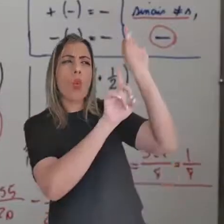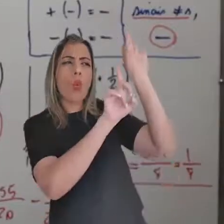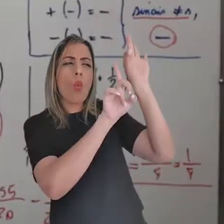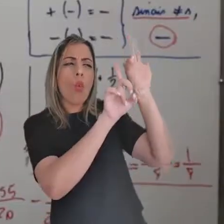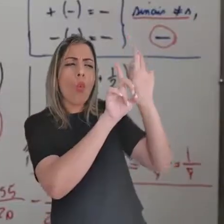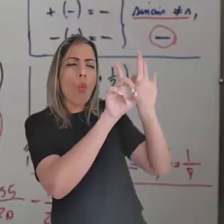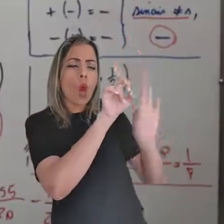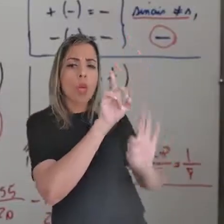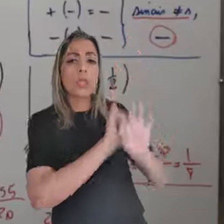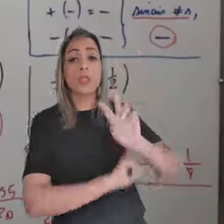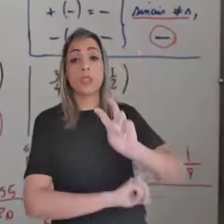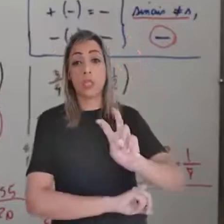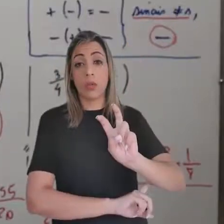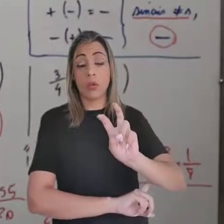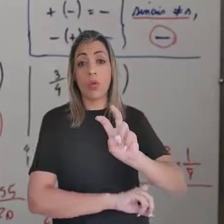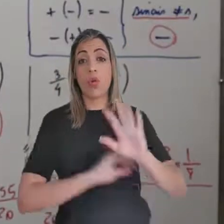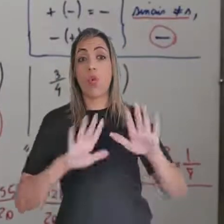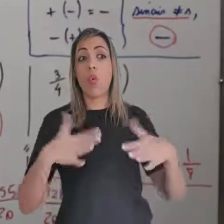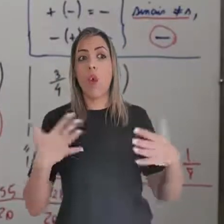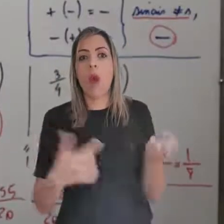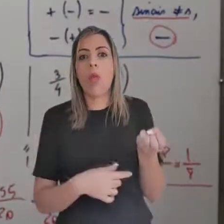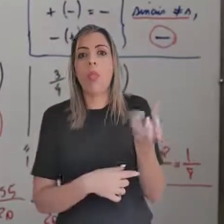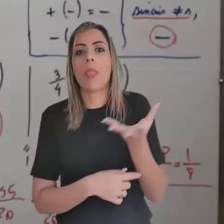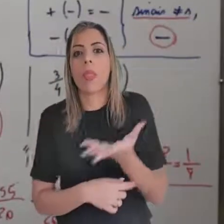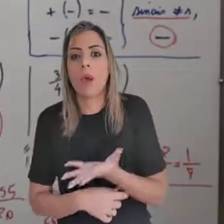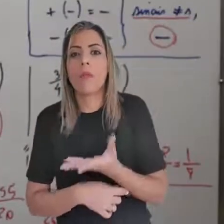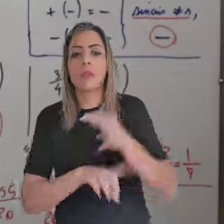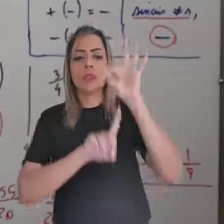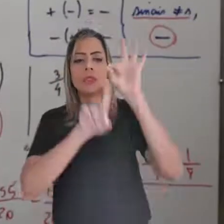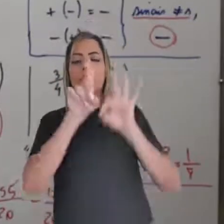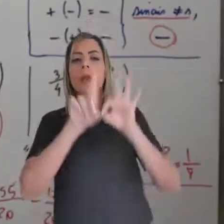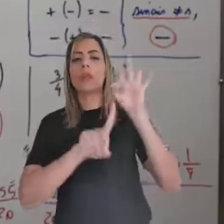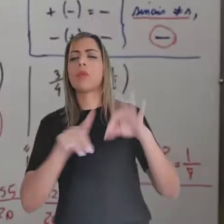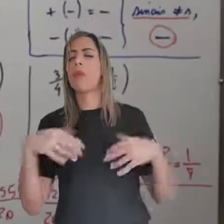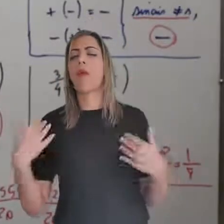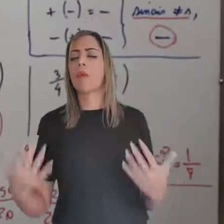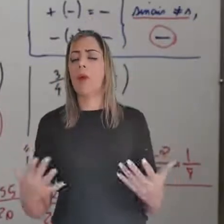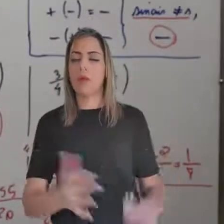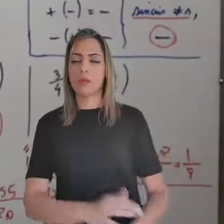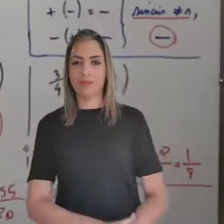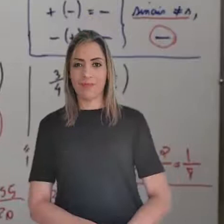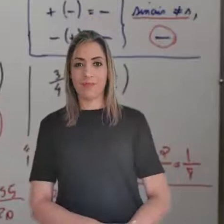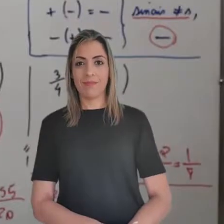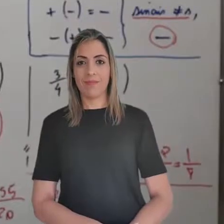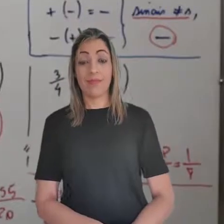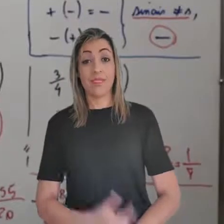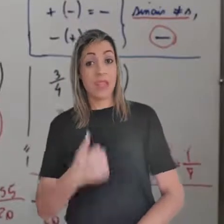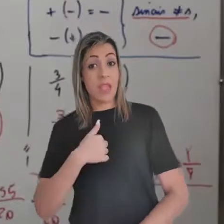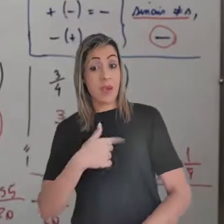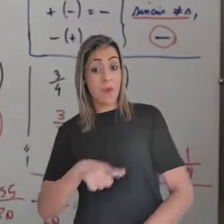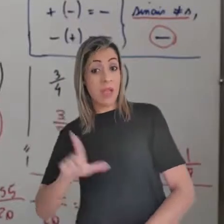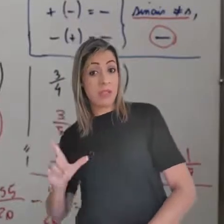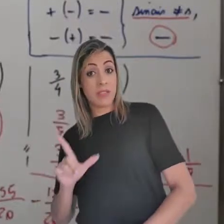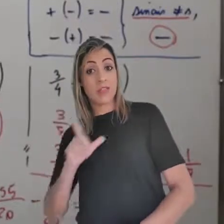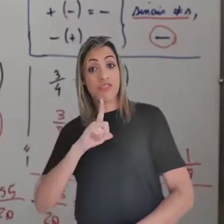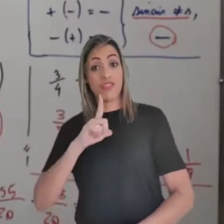a temperatura em 5 graus. Qual a nova temperatura marcada no termômetro? Bom,